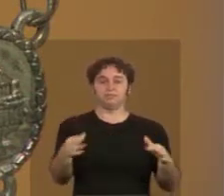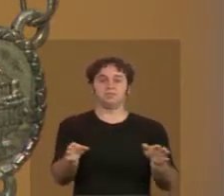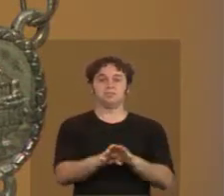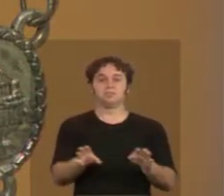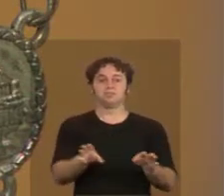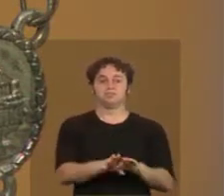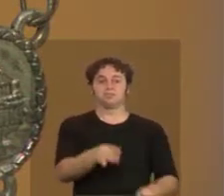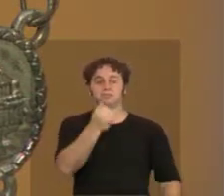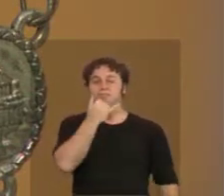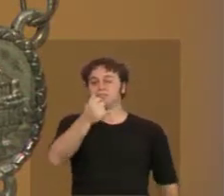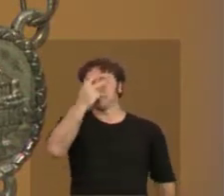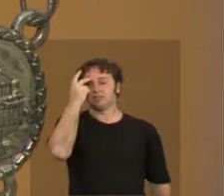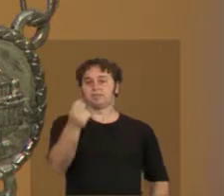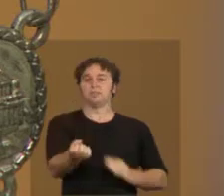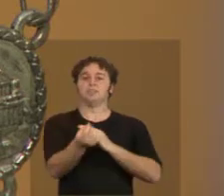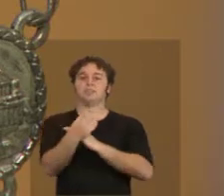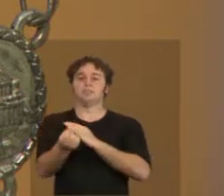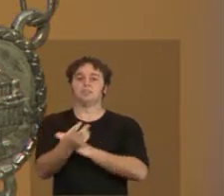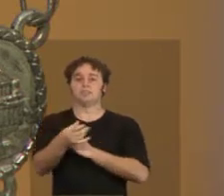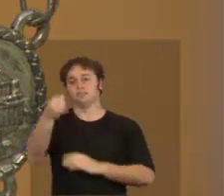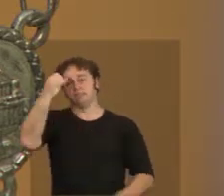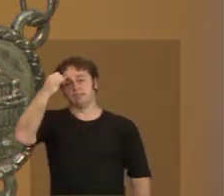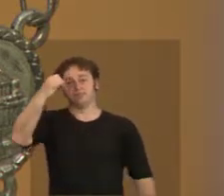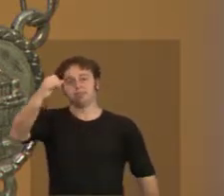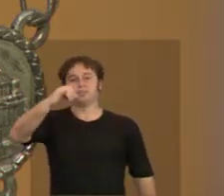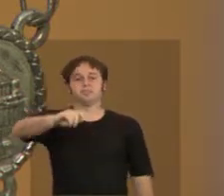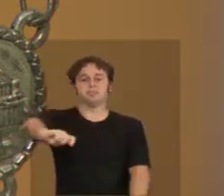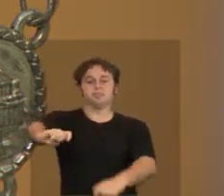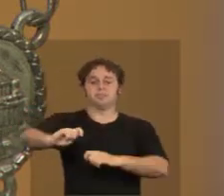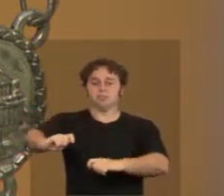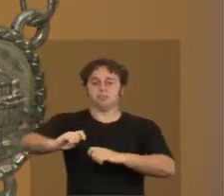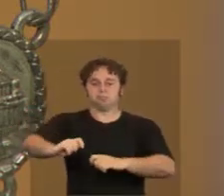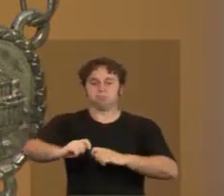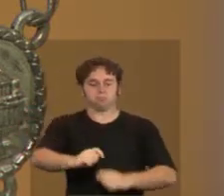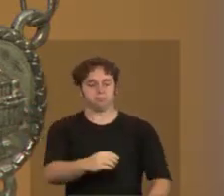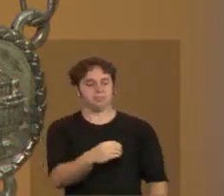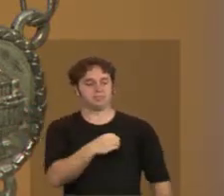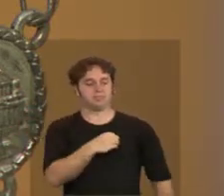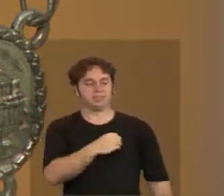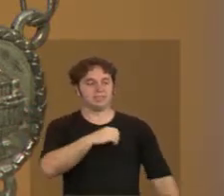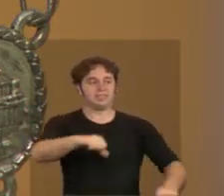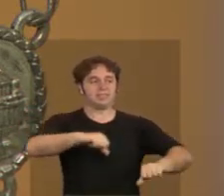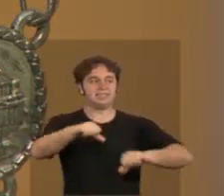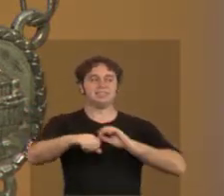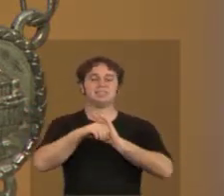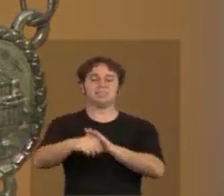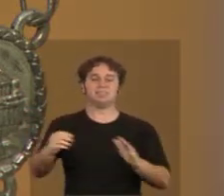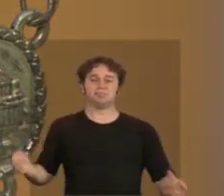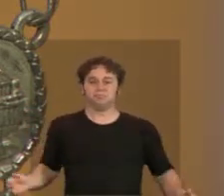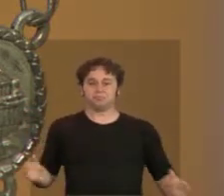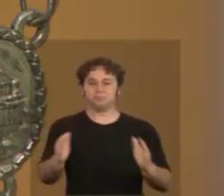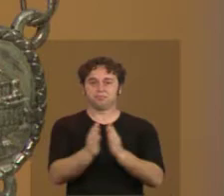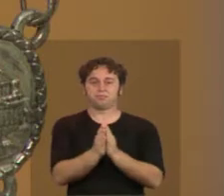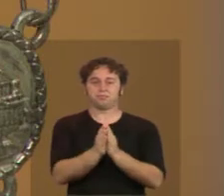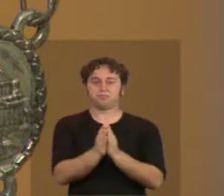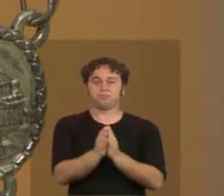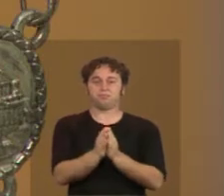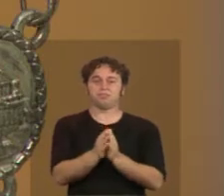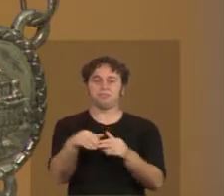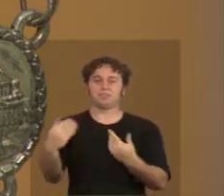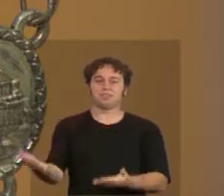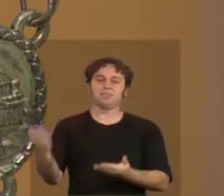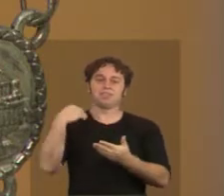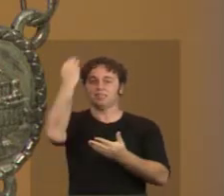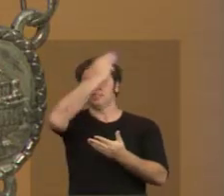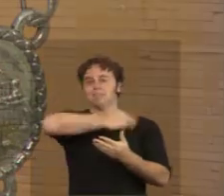nossas ofensas, assim como nós perdoamos a quem nos tem ofendido. E não os deixeis cair em tentação, mas livrai-nos